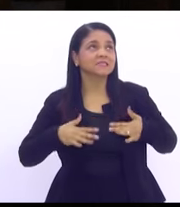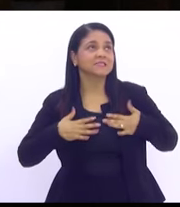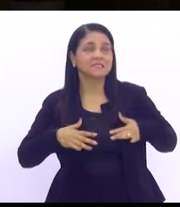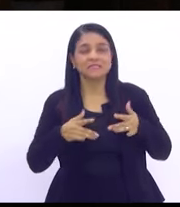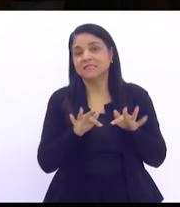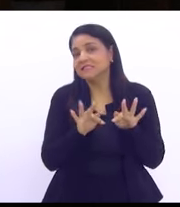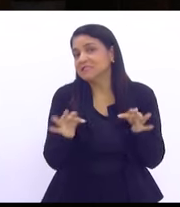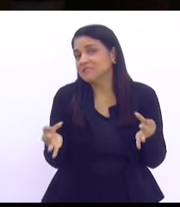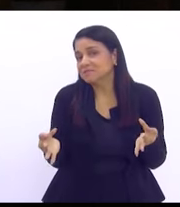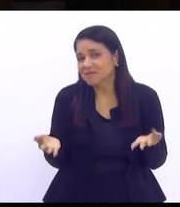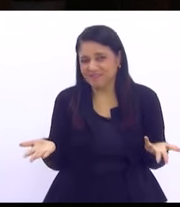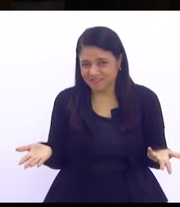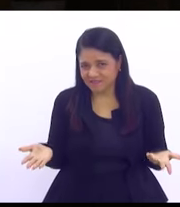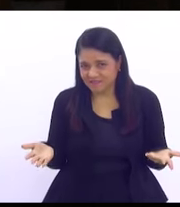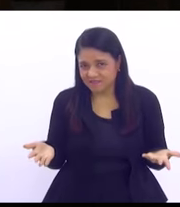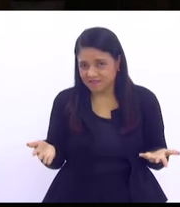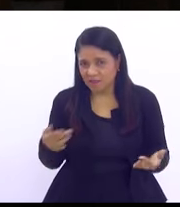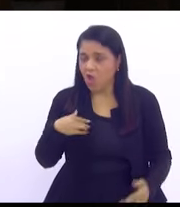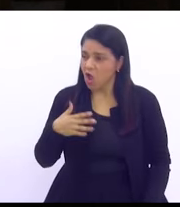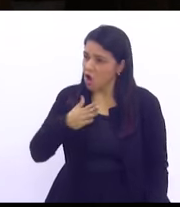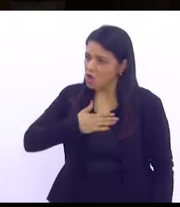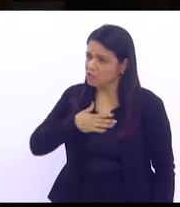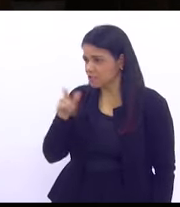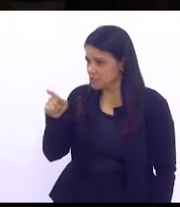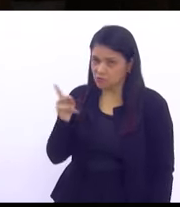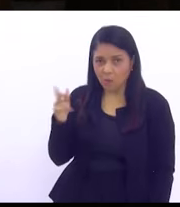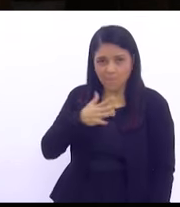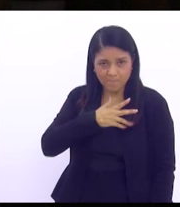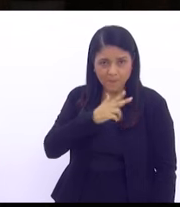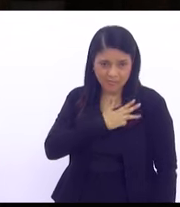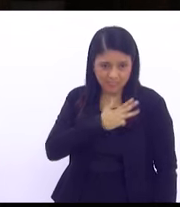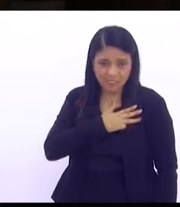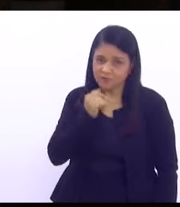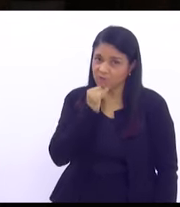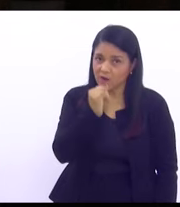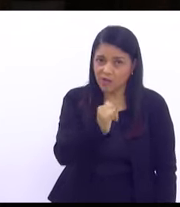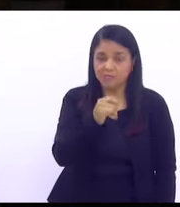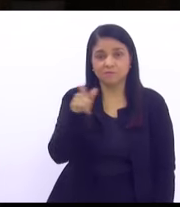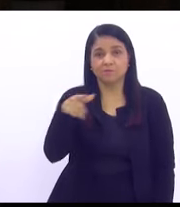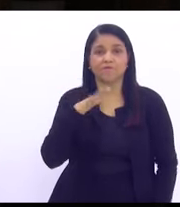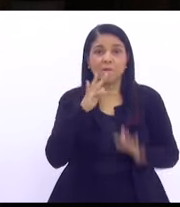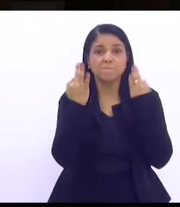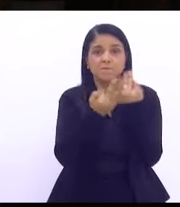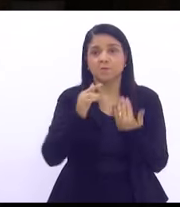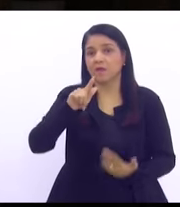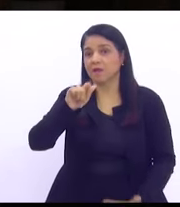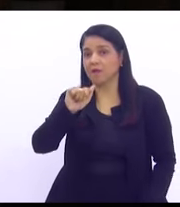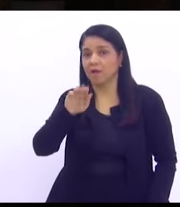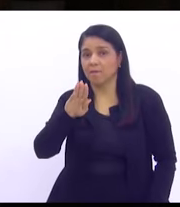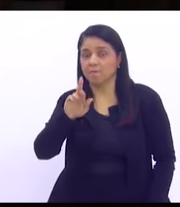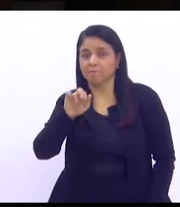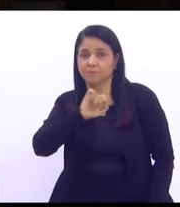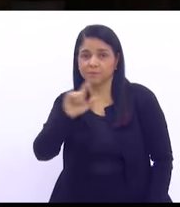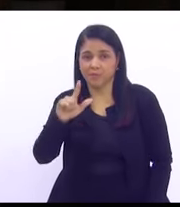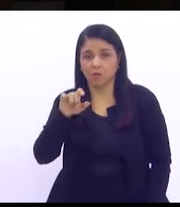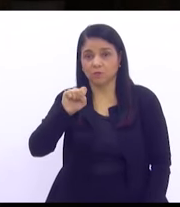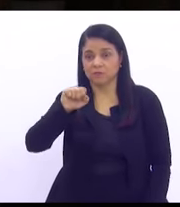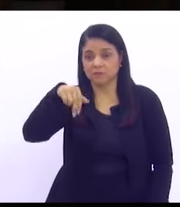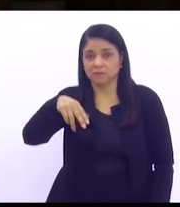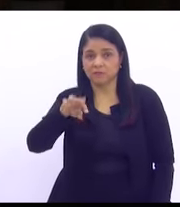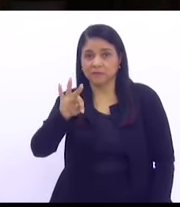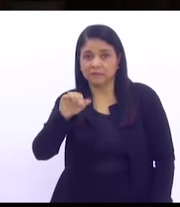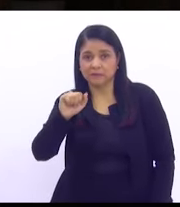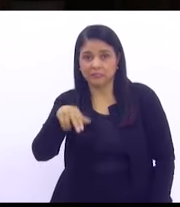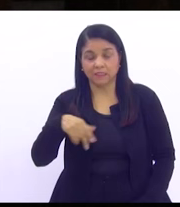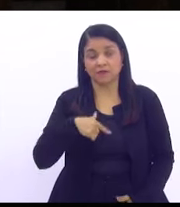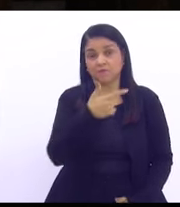Eu gostaria que ele falasse para os familiares do Gabriel Santana, esse jovem de 25 anos, que veio